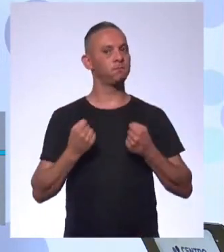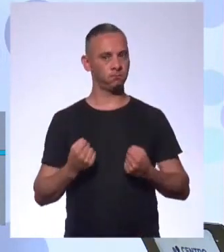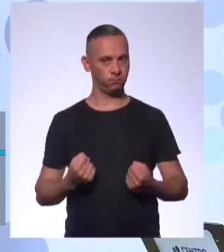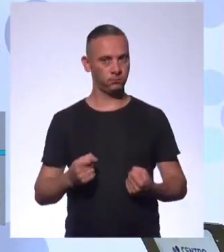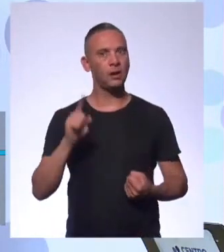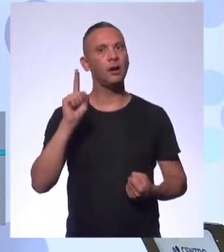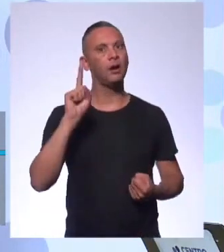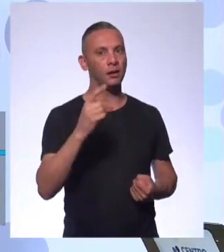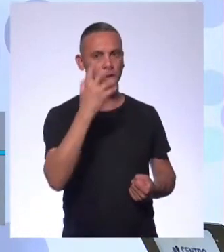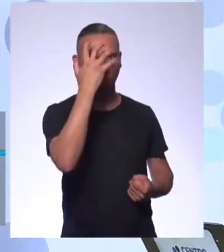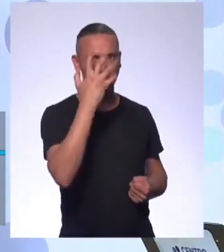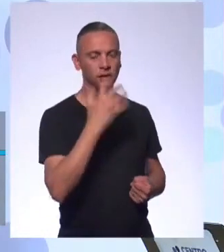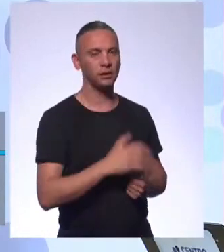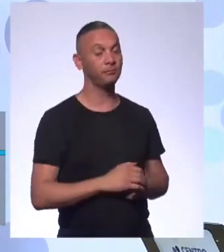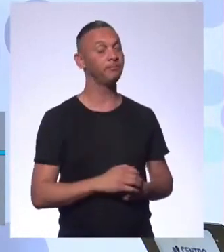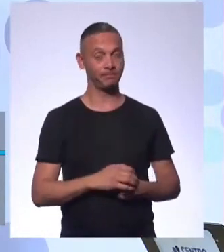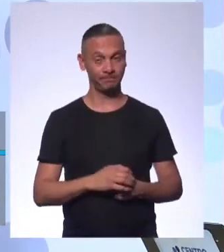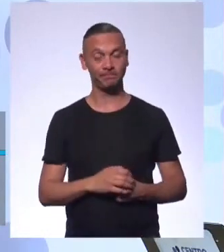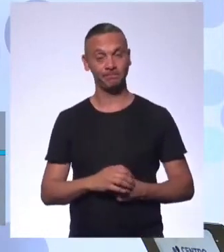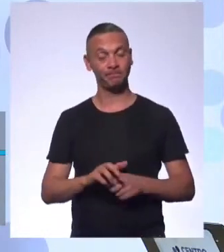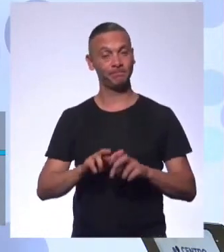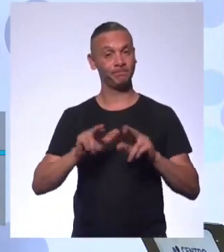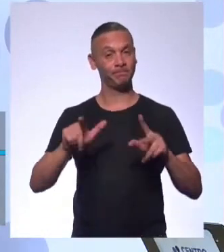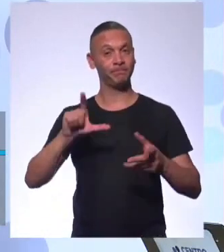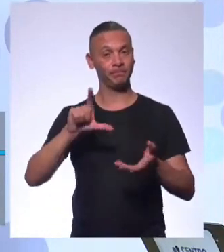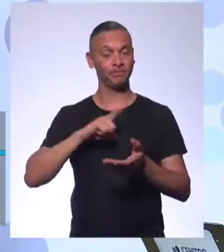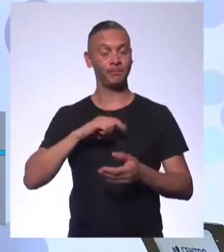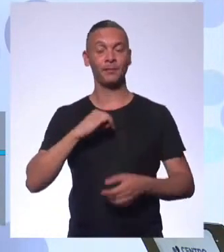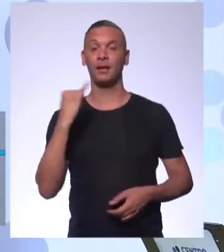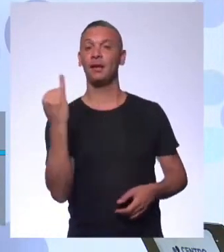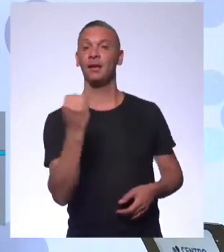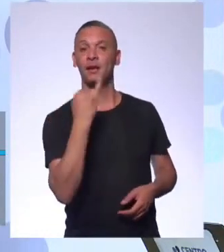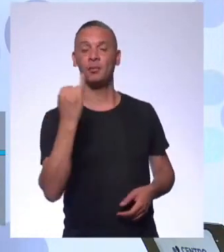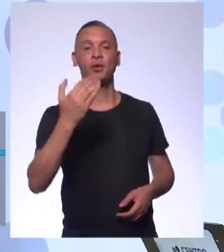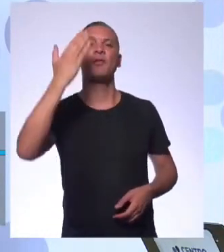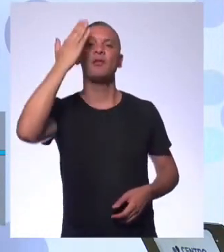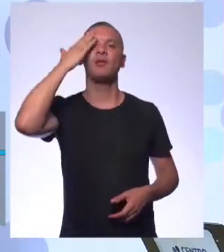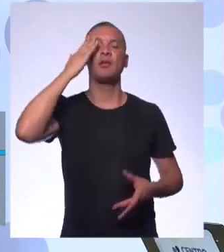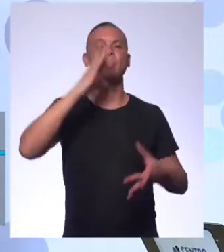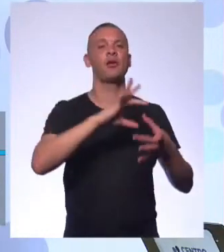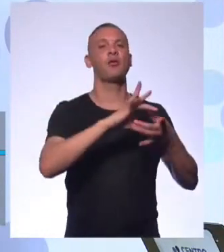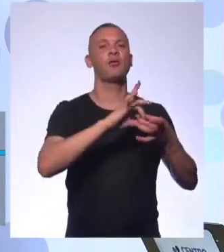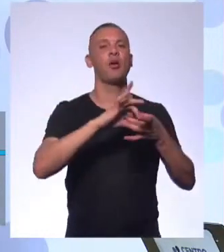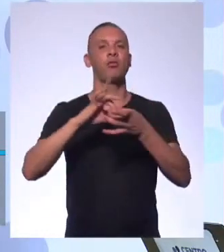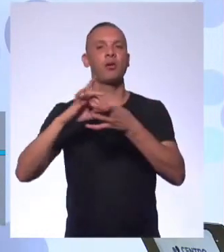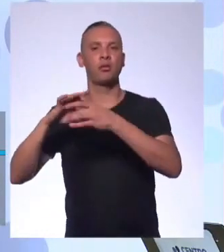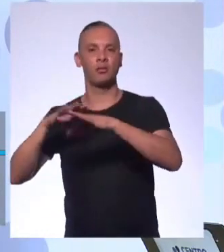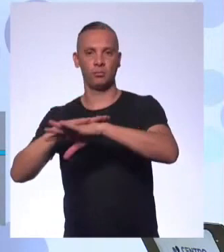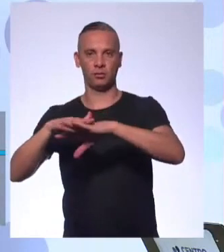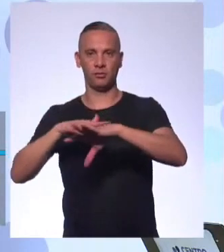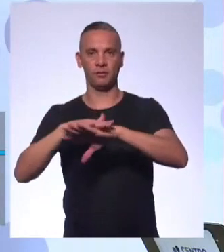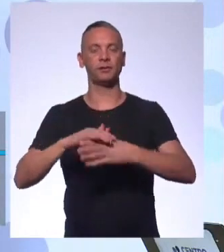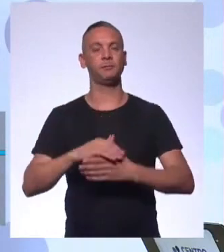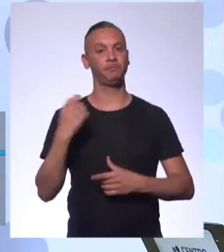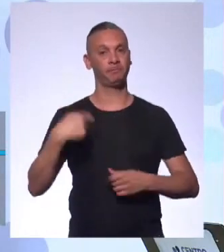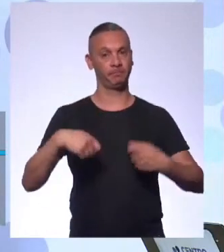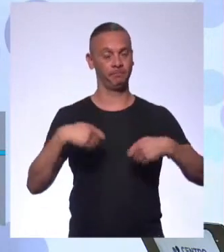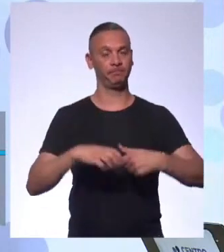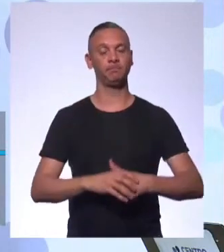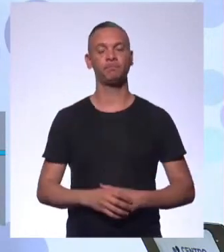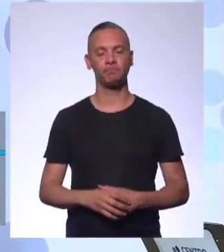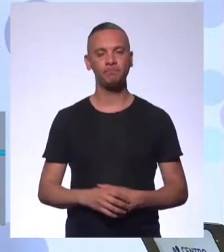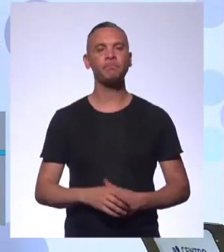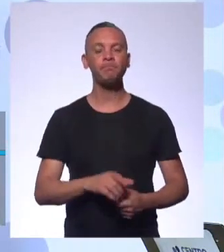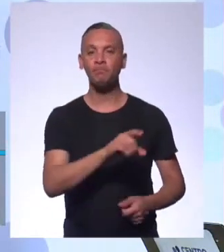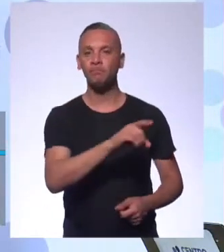né? Ele não realizou. Então isso é importantíssimo para entender o contexto do debate, né? Notem, isso